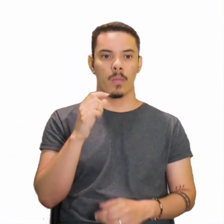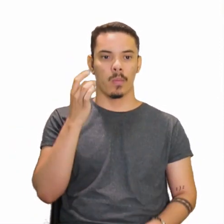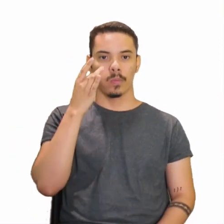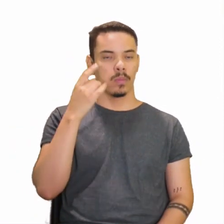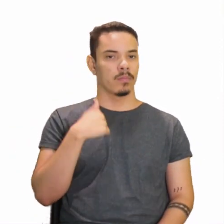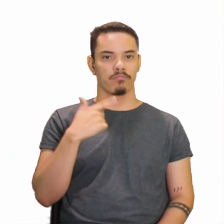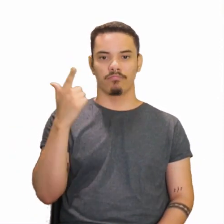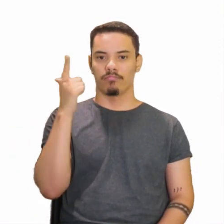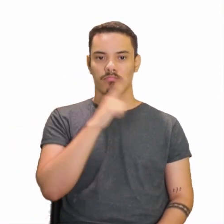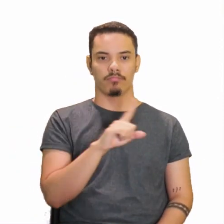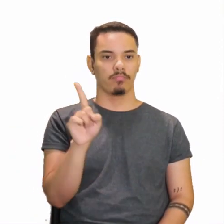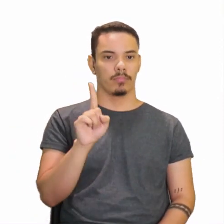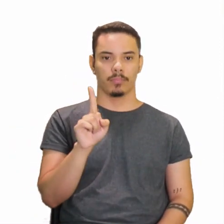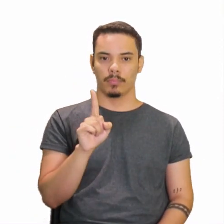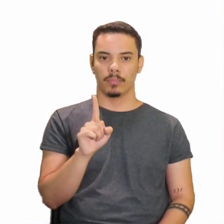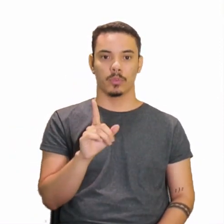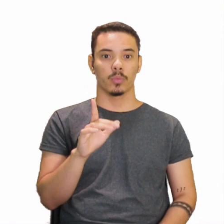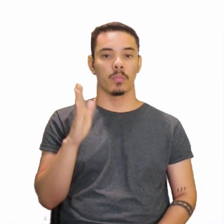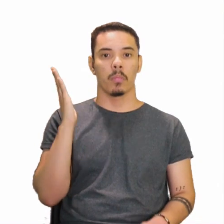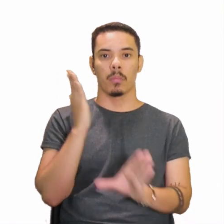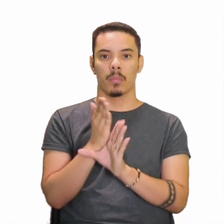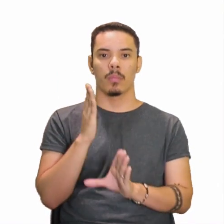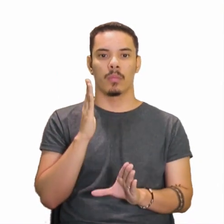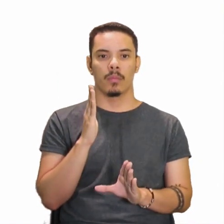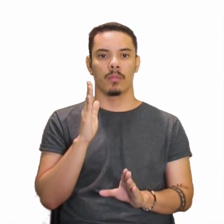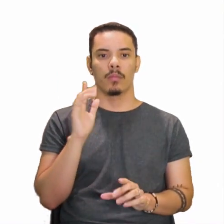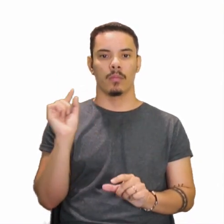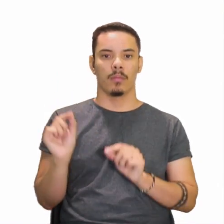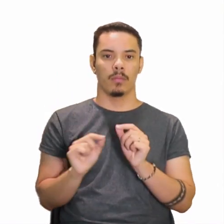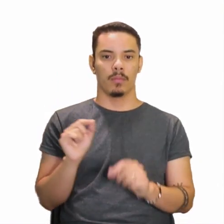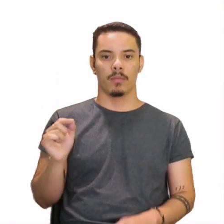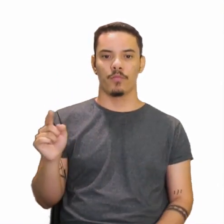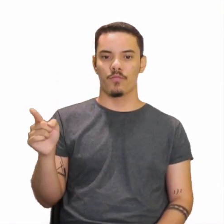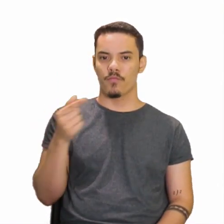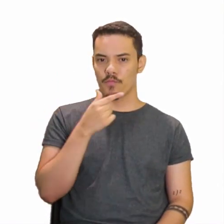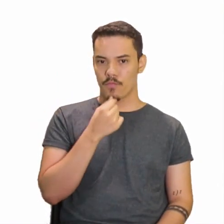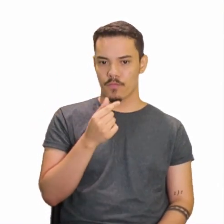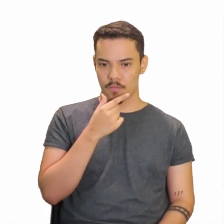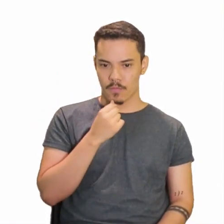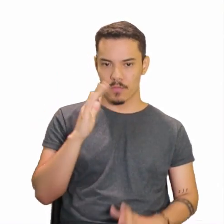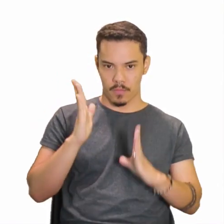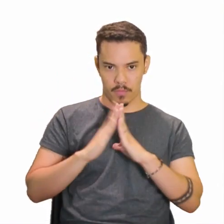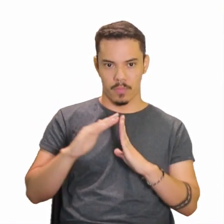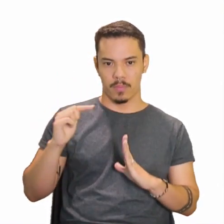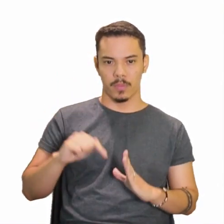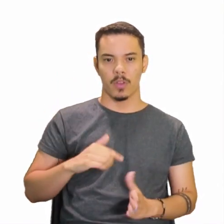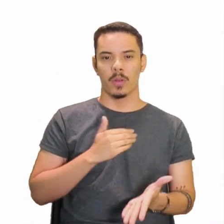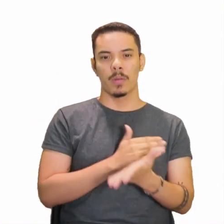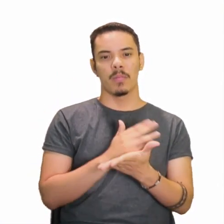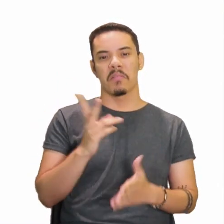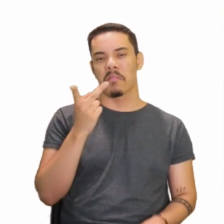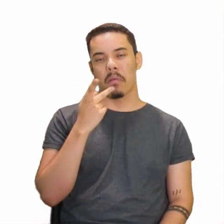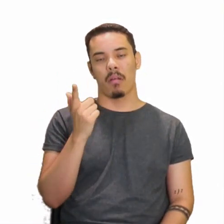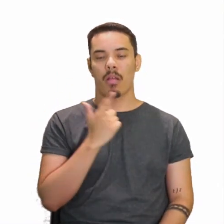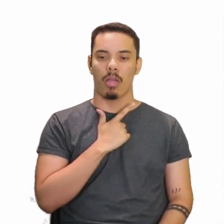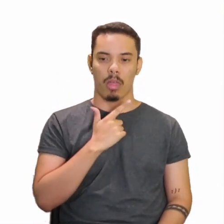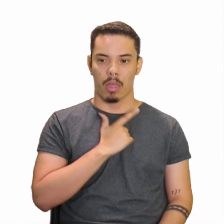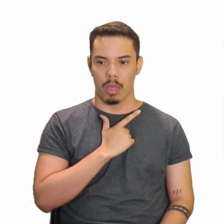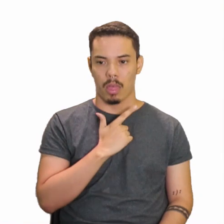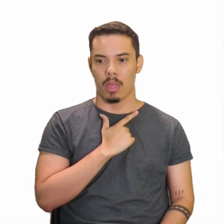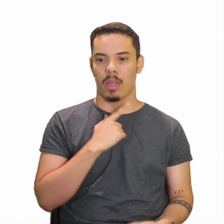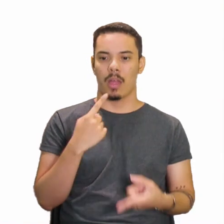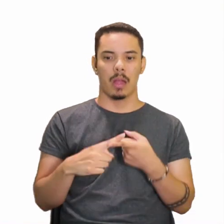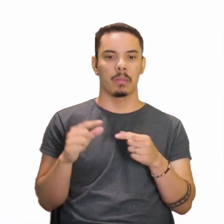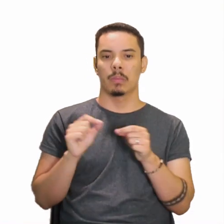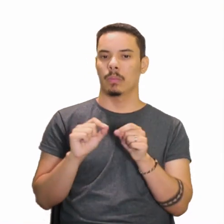não consegui. E tudo por causa do bendito inquilino que começou a dizer que isso é muito feio, que não